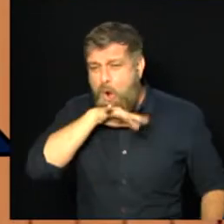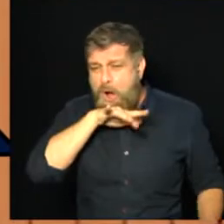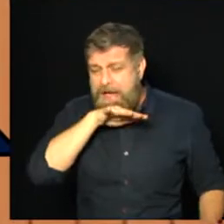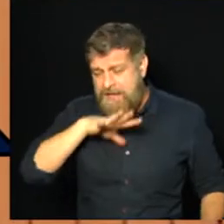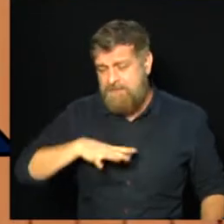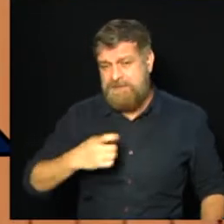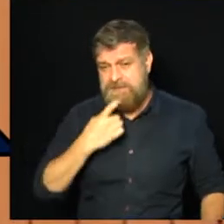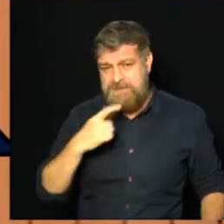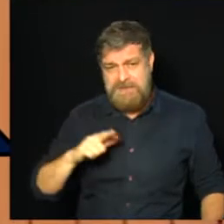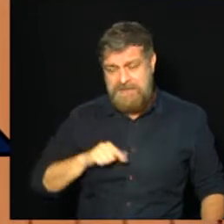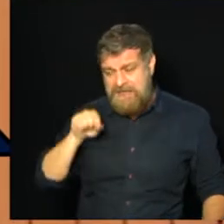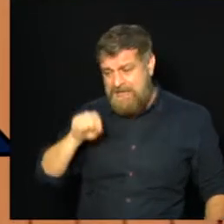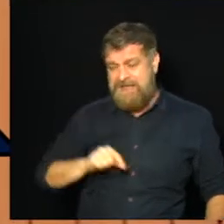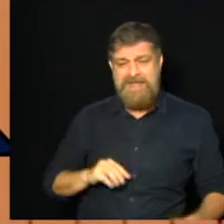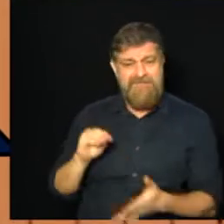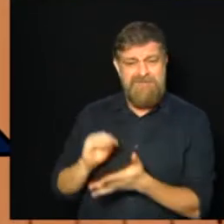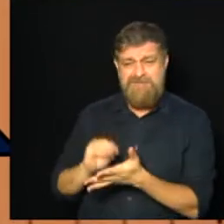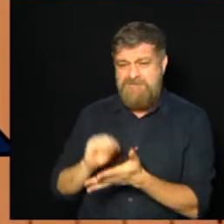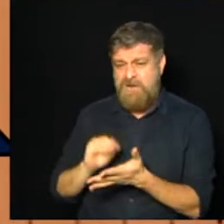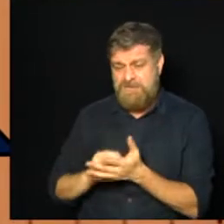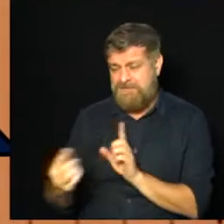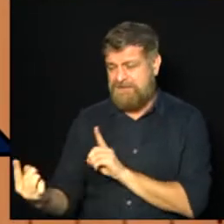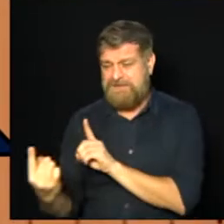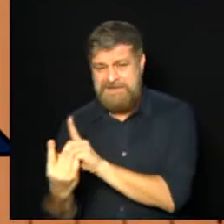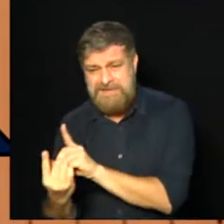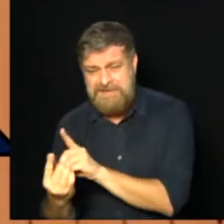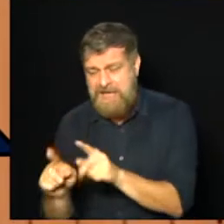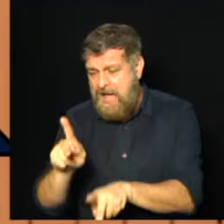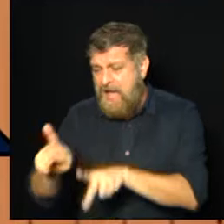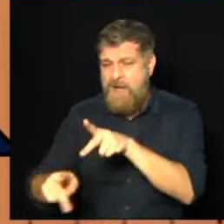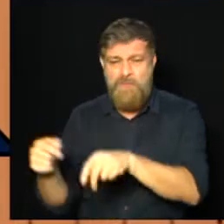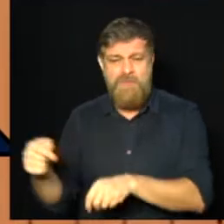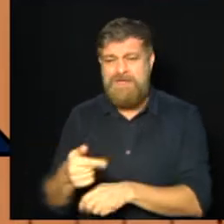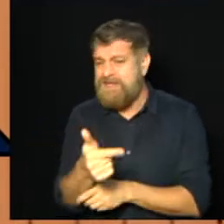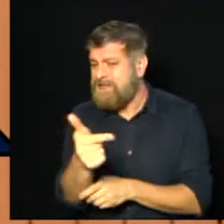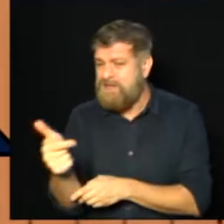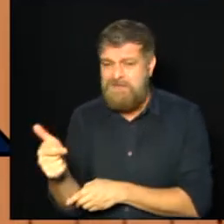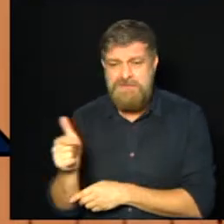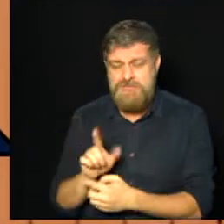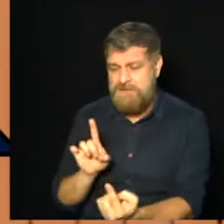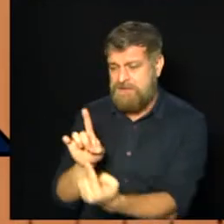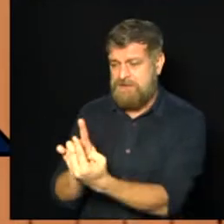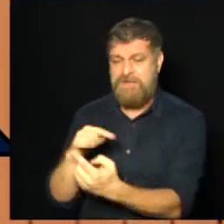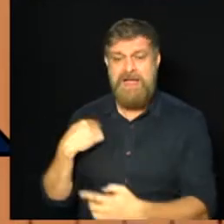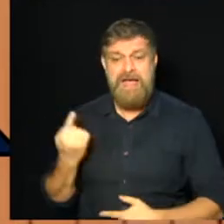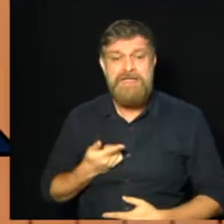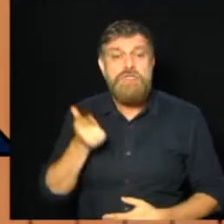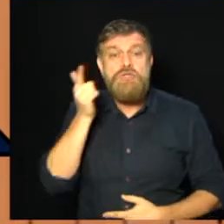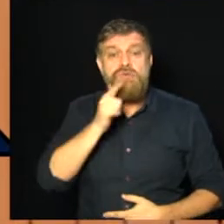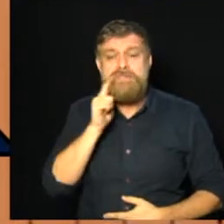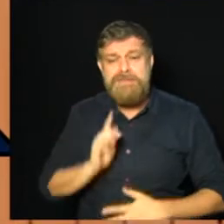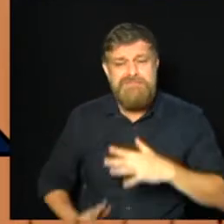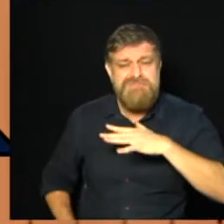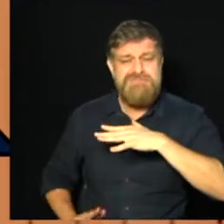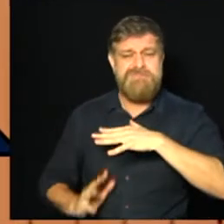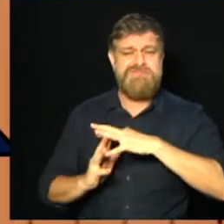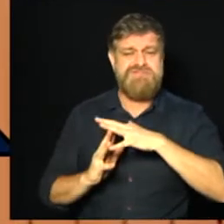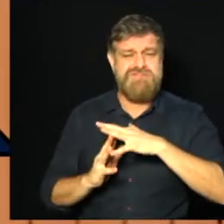uma desassistência absurda, né? Quero lembrar aqui relatos, né, até a gente chegar no ponto do